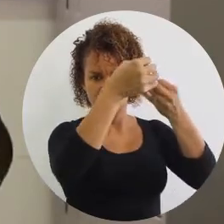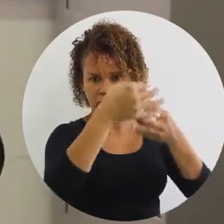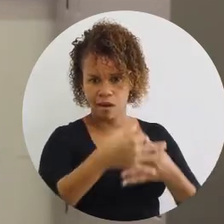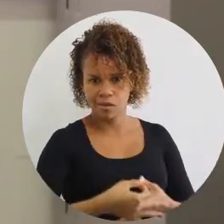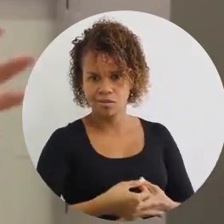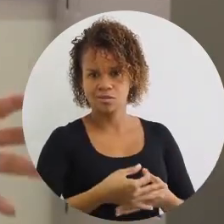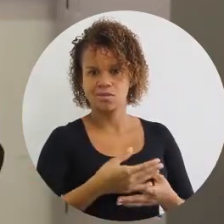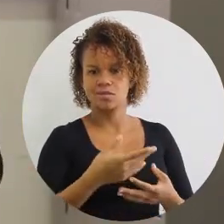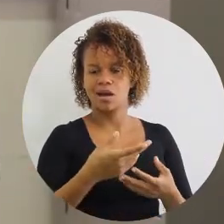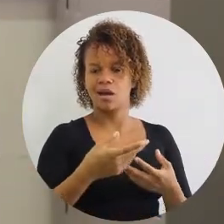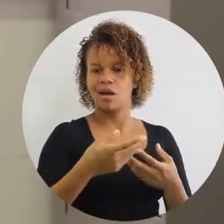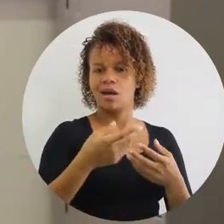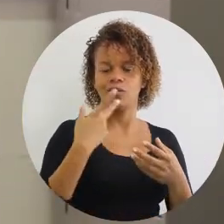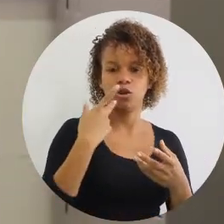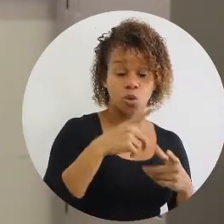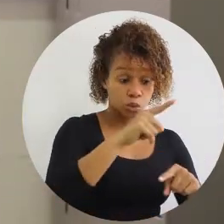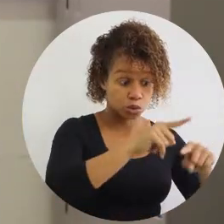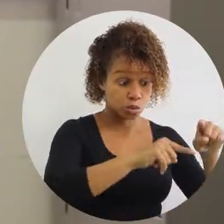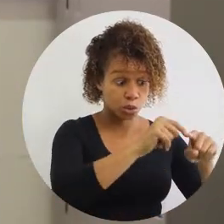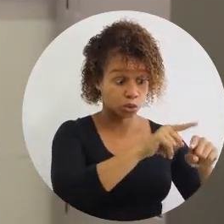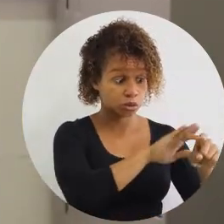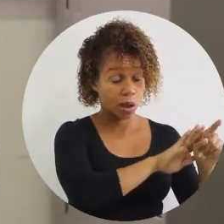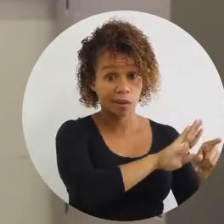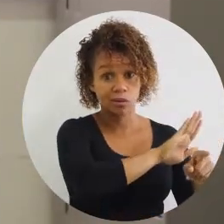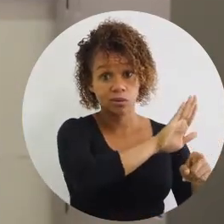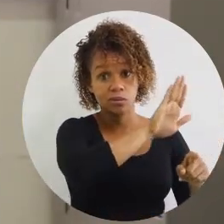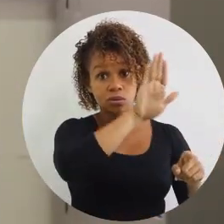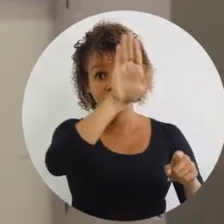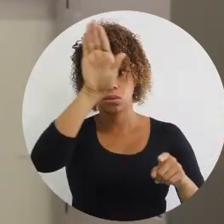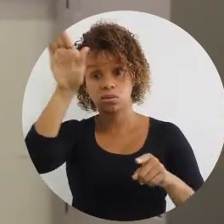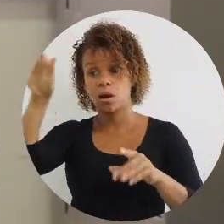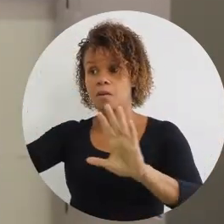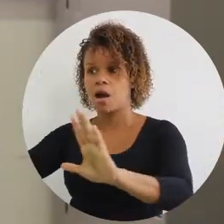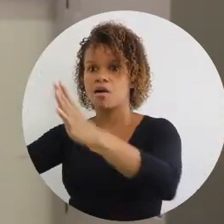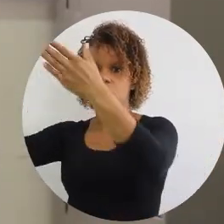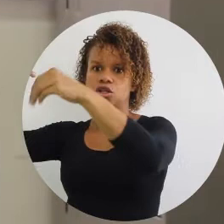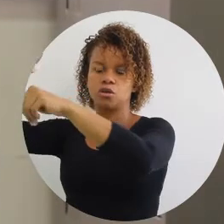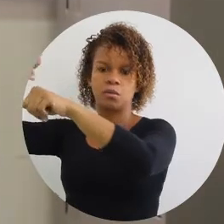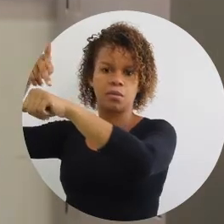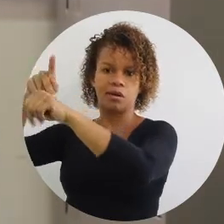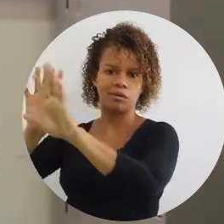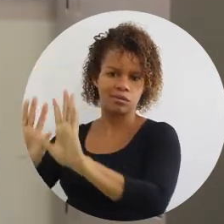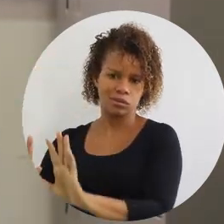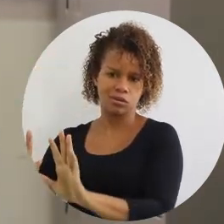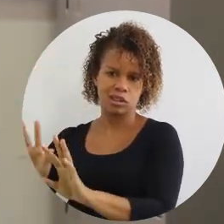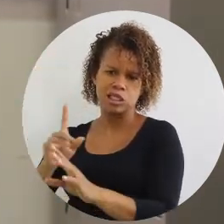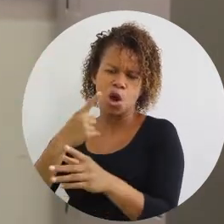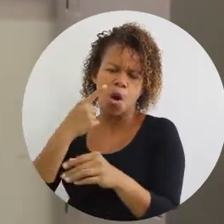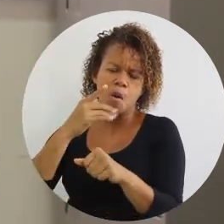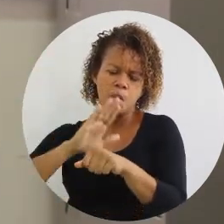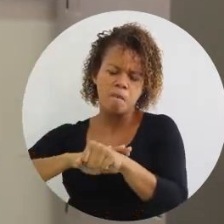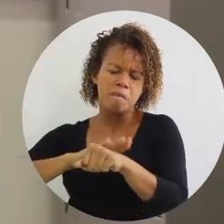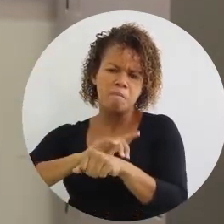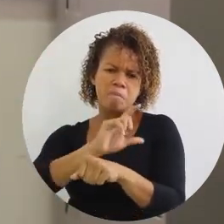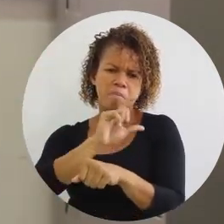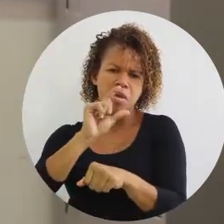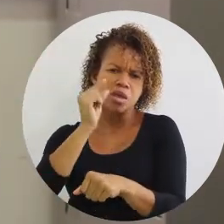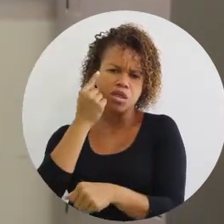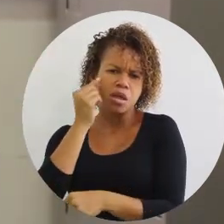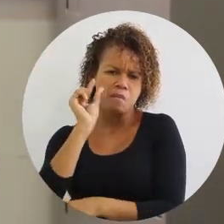que destes produtos estão saindo para um determinado evento, vão passar um período no exterior e